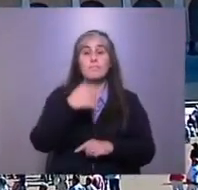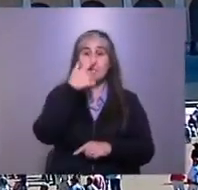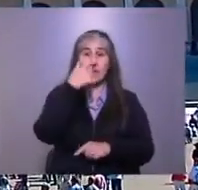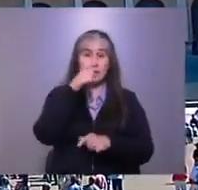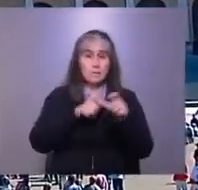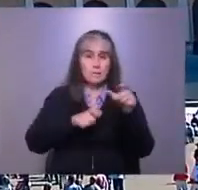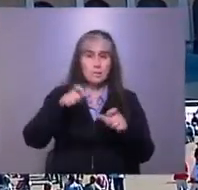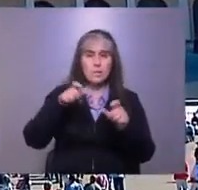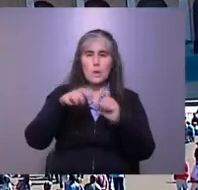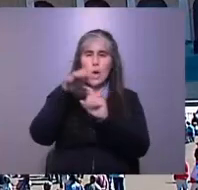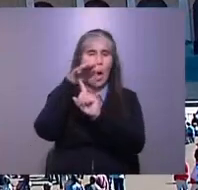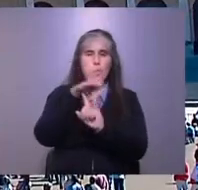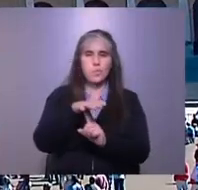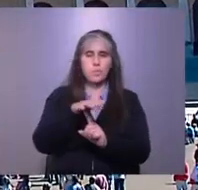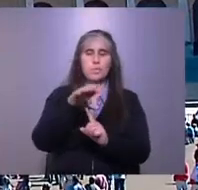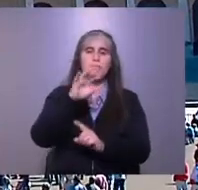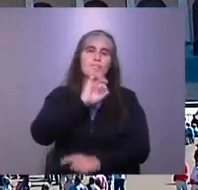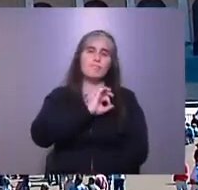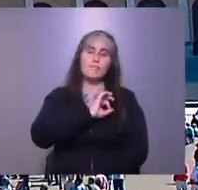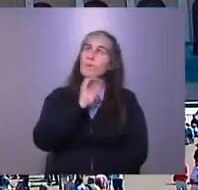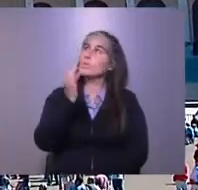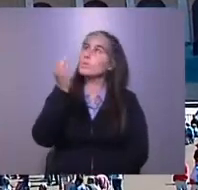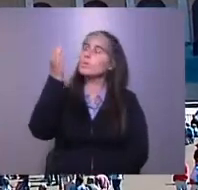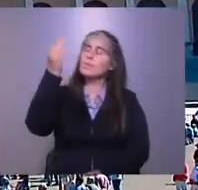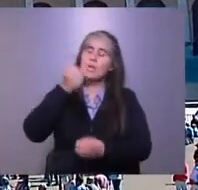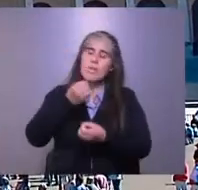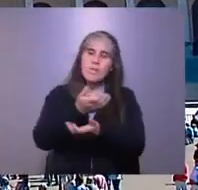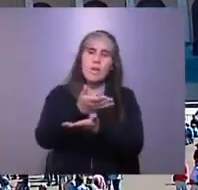Faz justiça aos